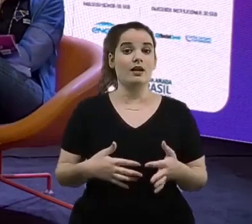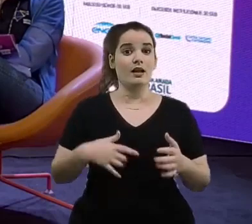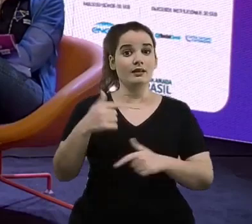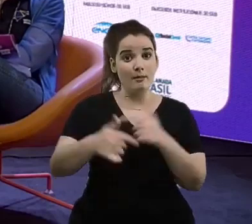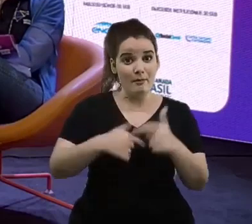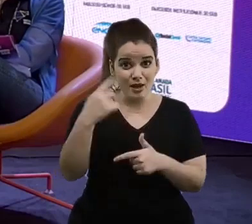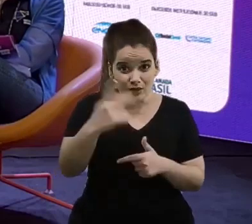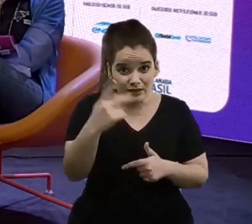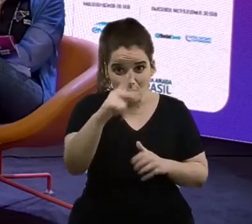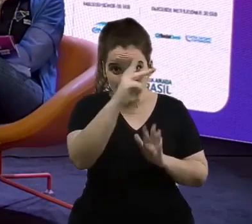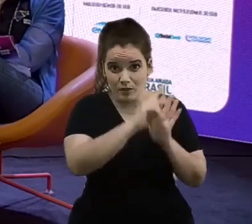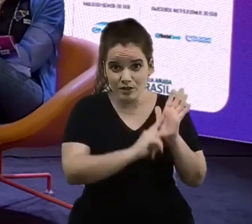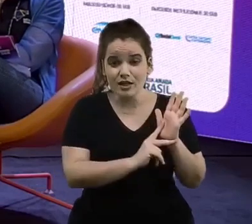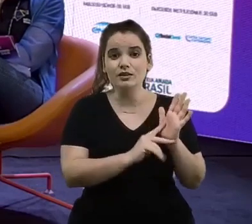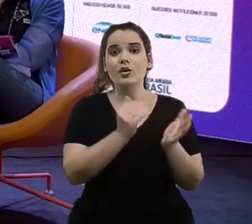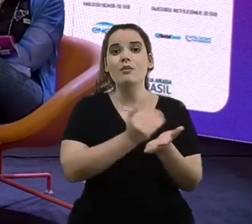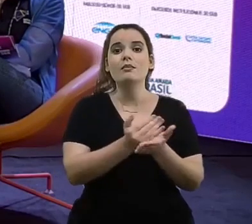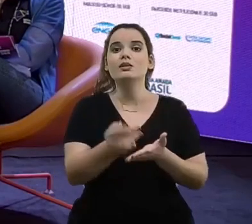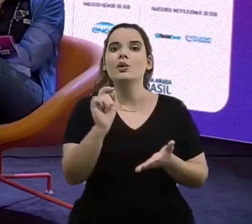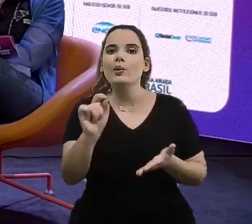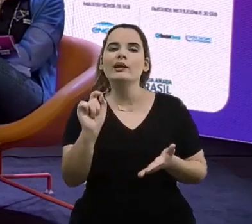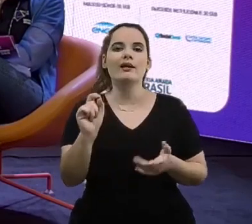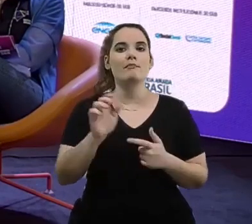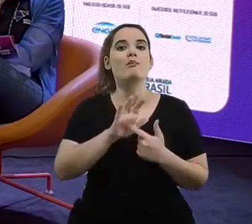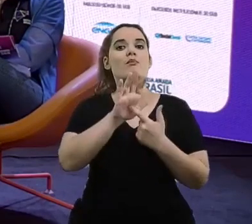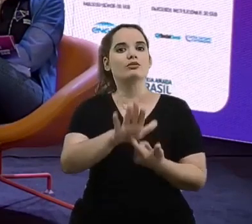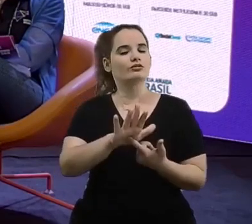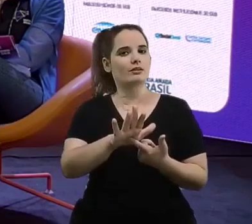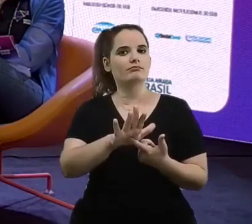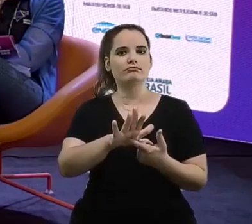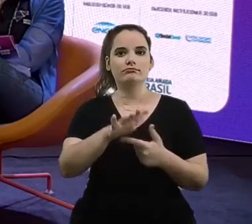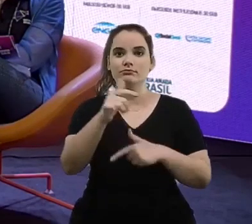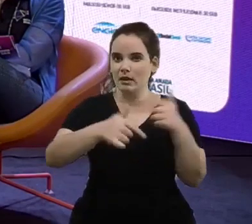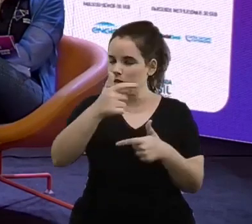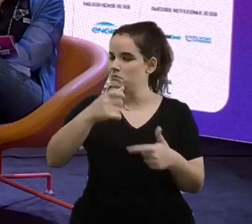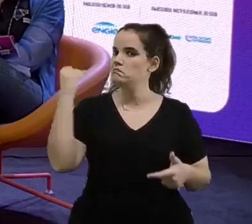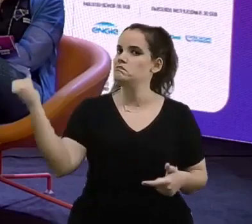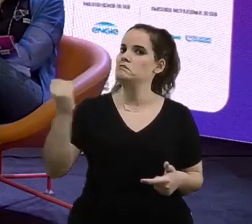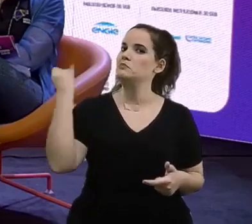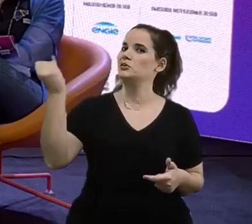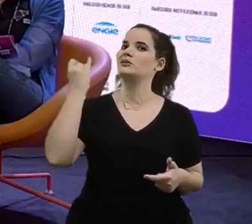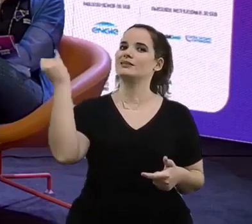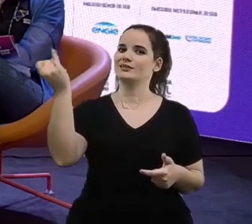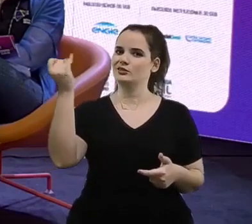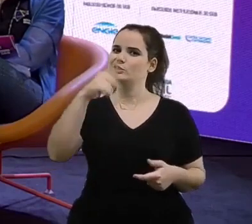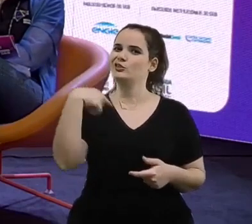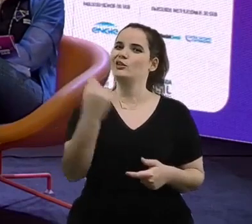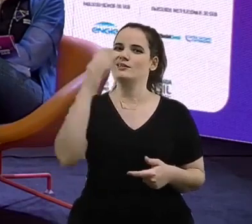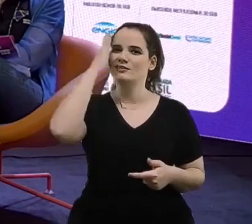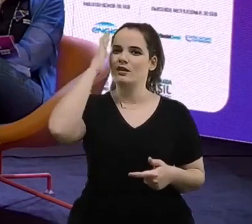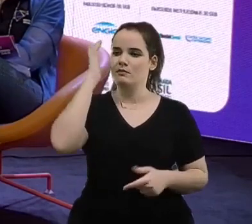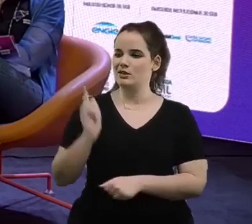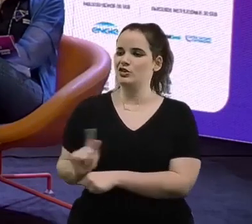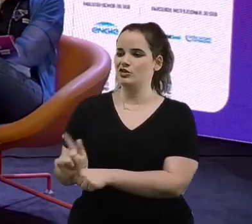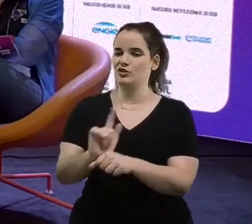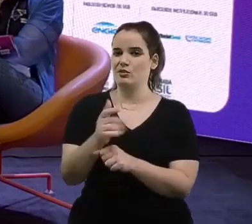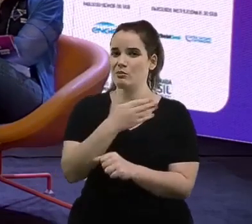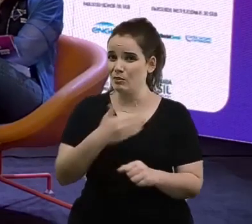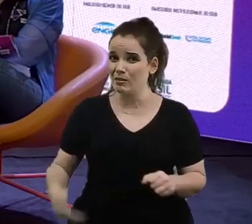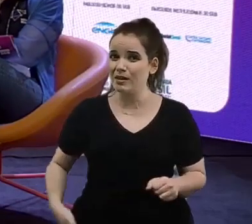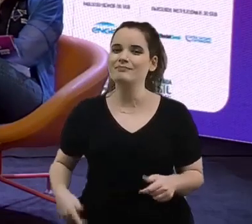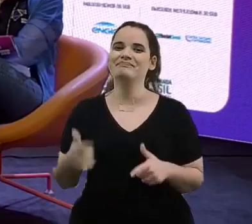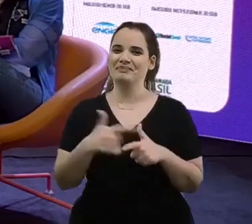muito precária, né? A gente faz compartilhamento de dados, tanto anonimizados quanto não anonimizados, né? Com compartilhamento aí pelo